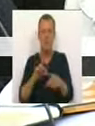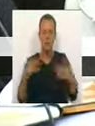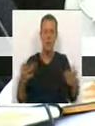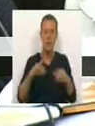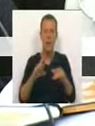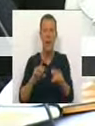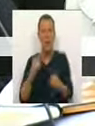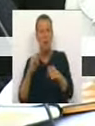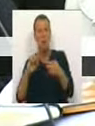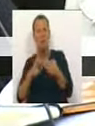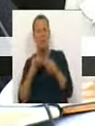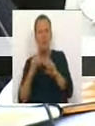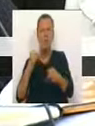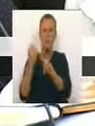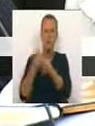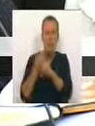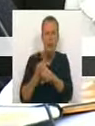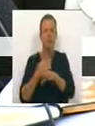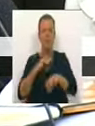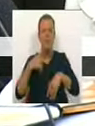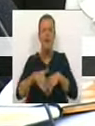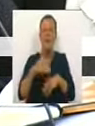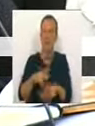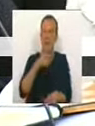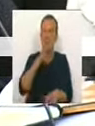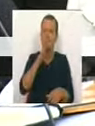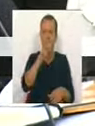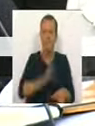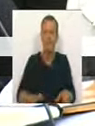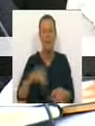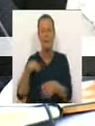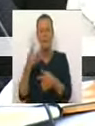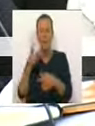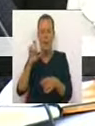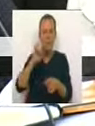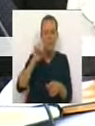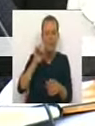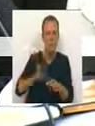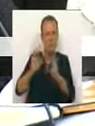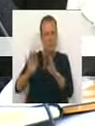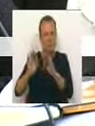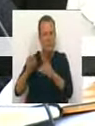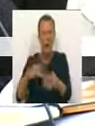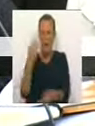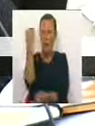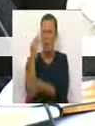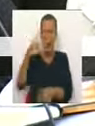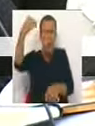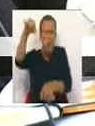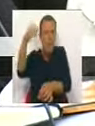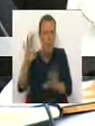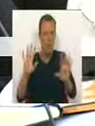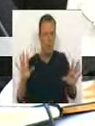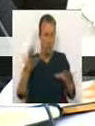tomadas para a conservação e preservação deste património arqueológico único, importantíssimo